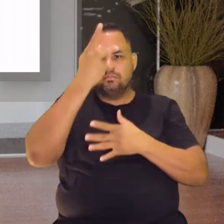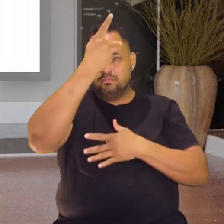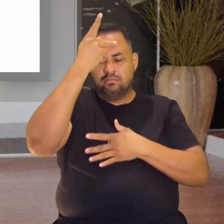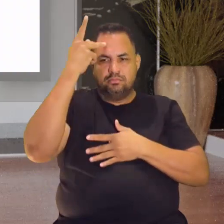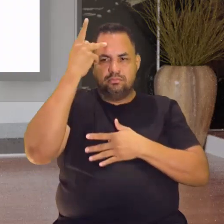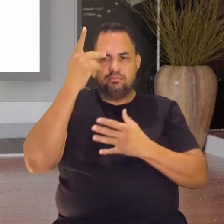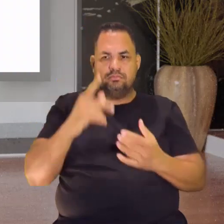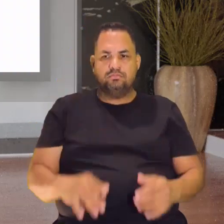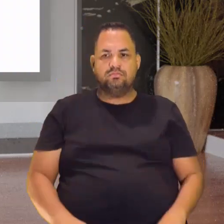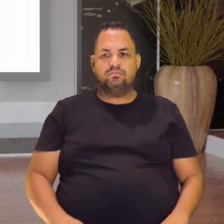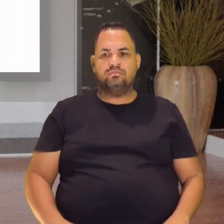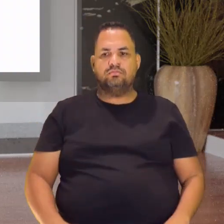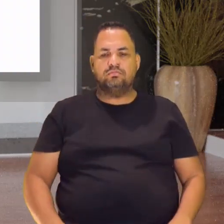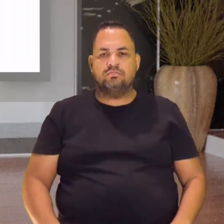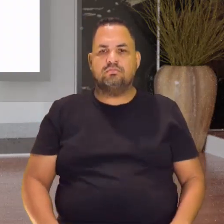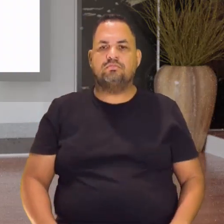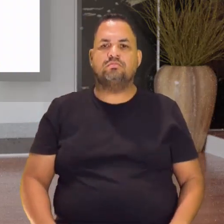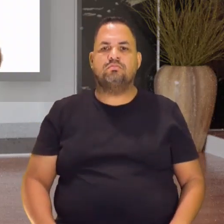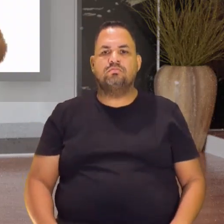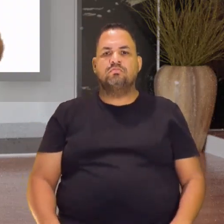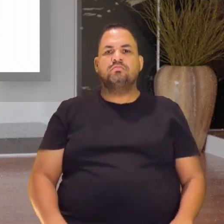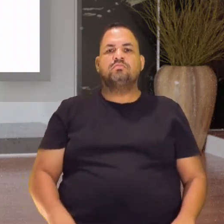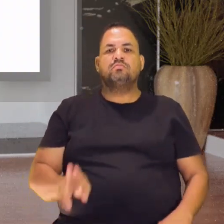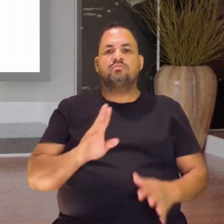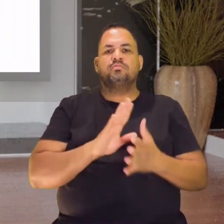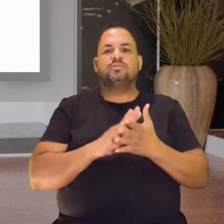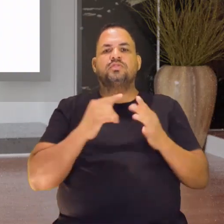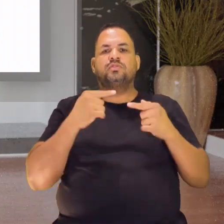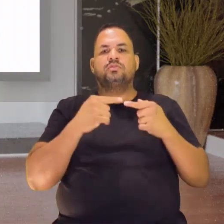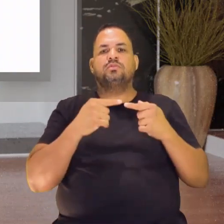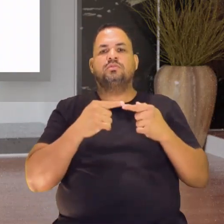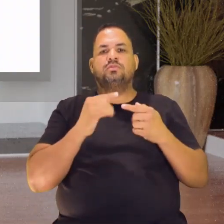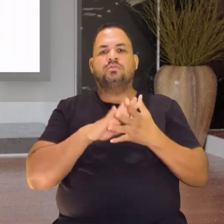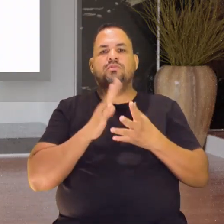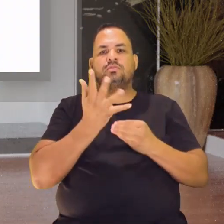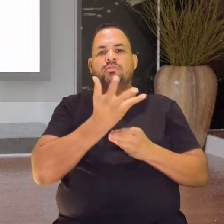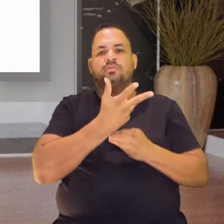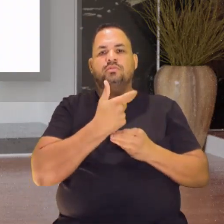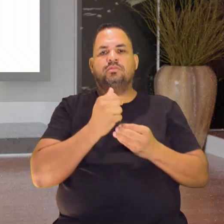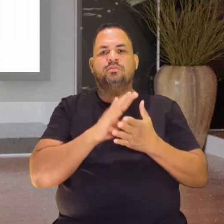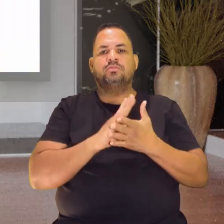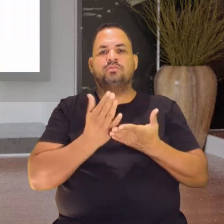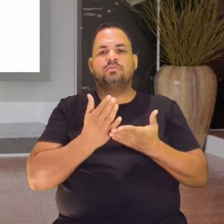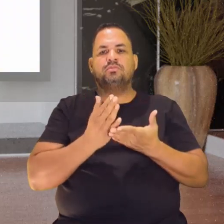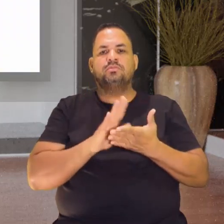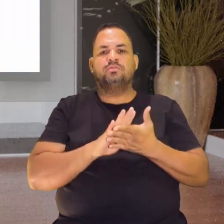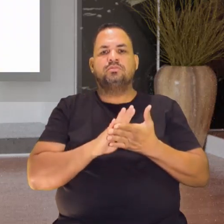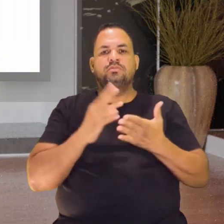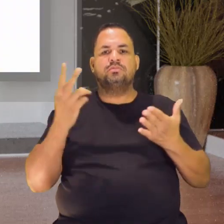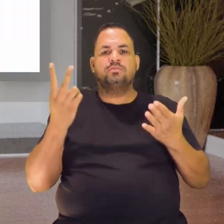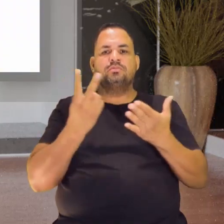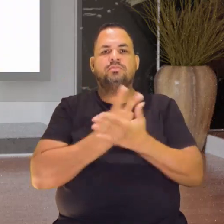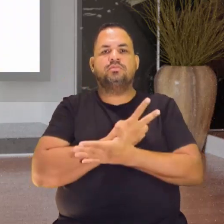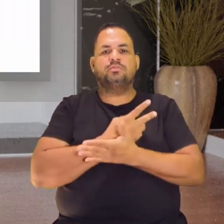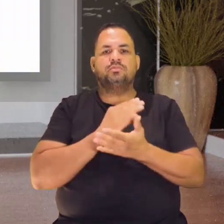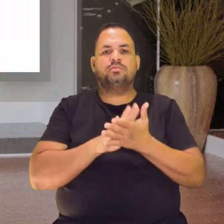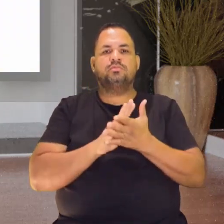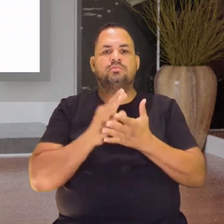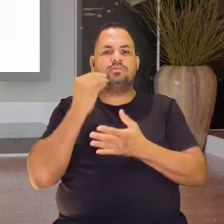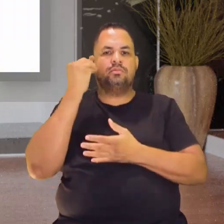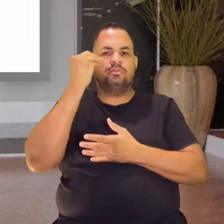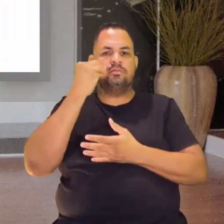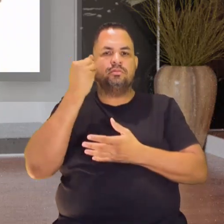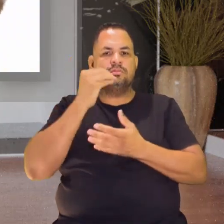pessoas, através do seu contato com a arte, é onde vai se dar, onde vai acontecer a